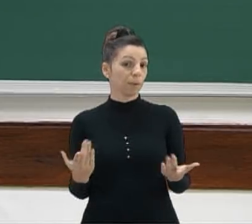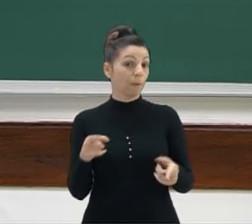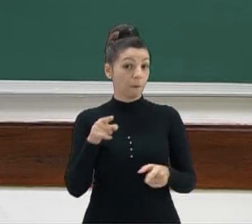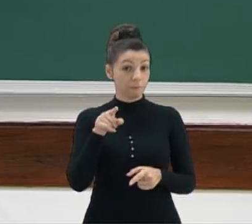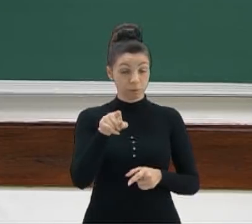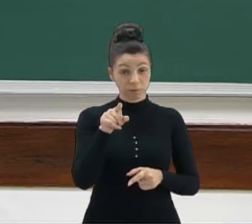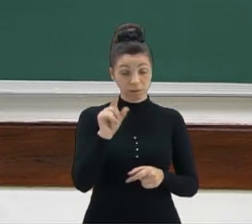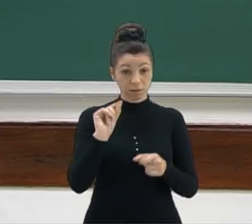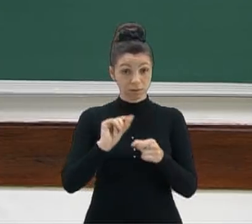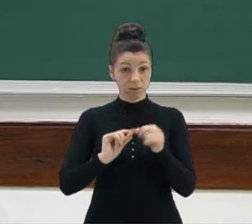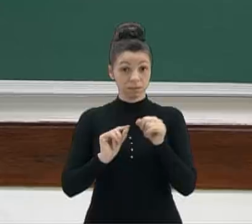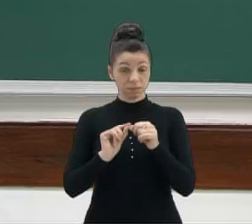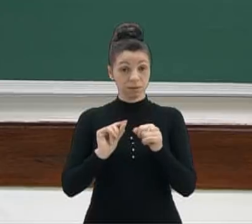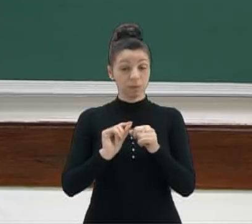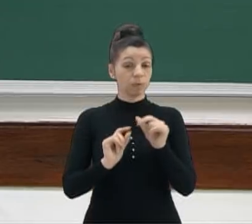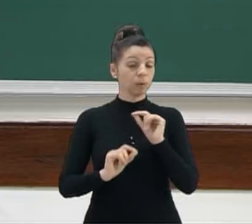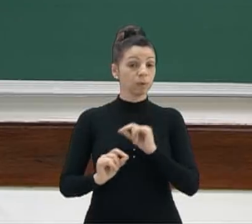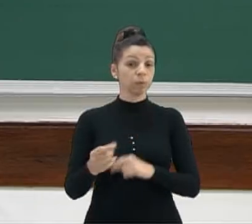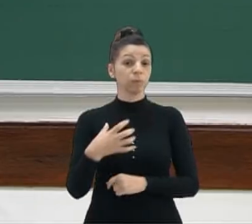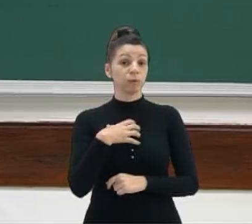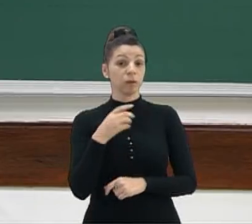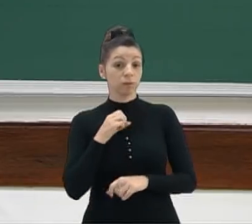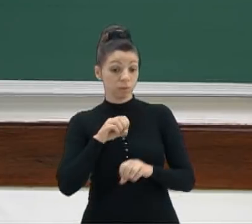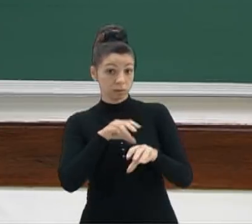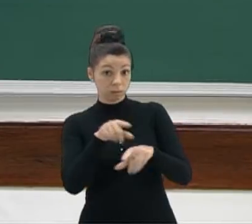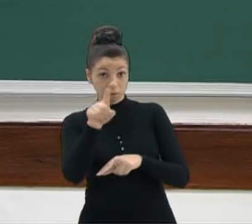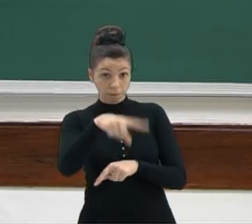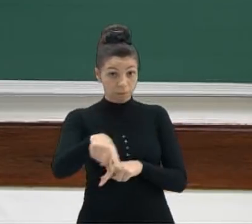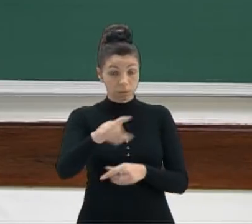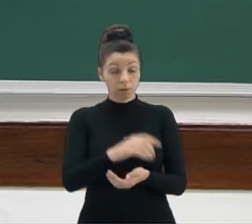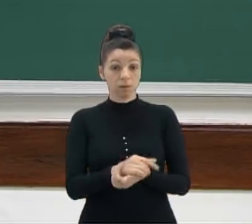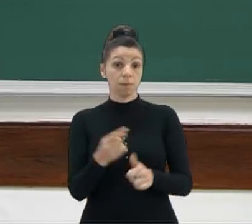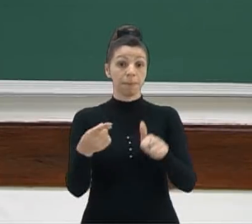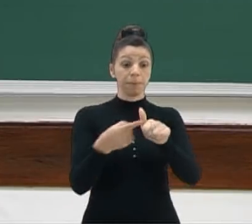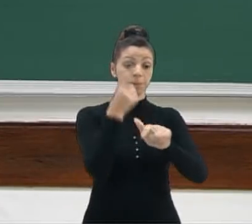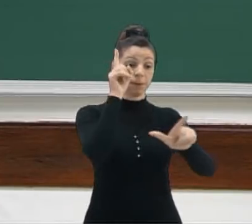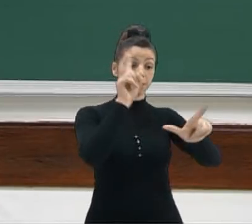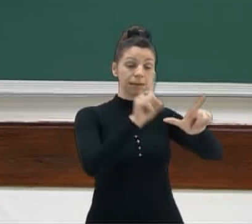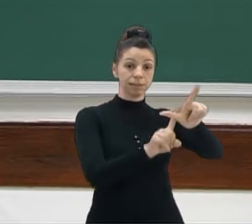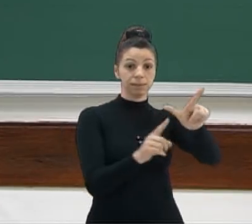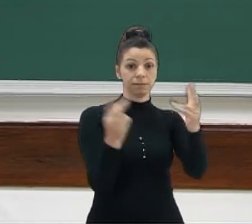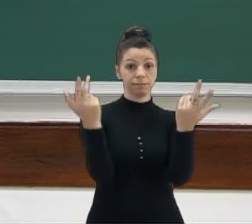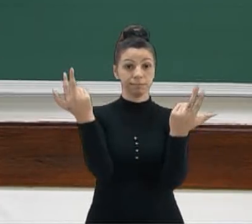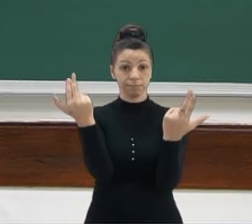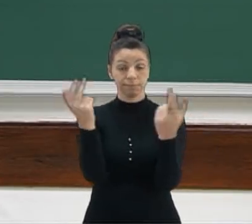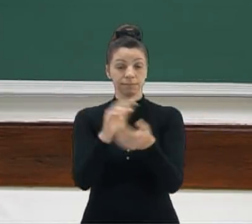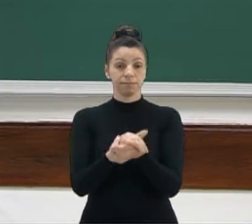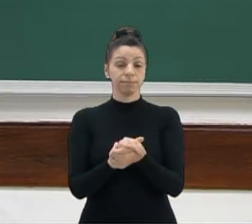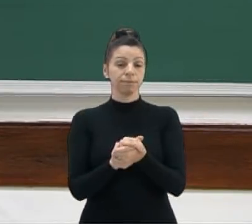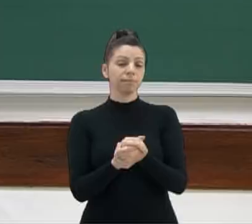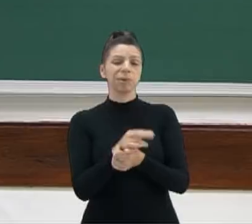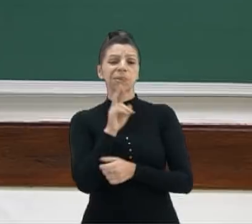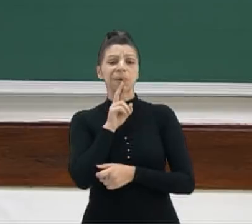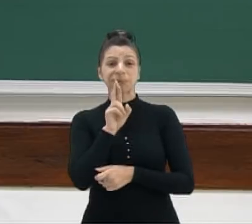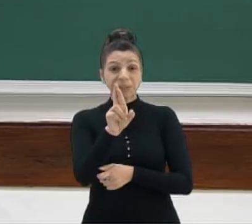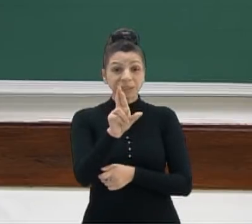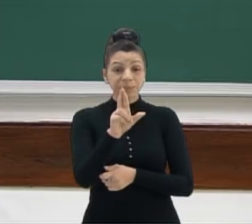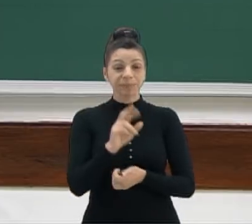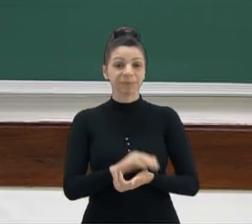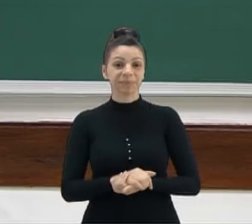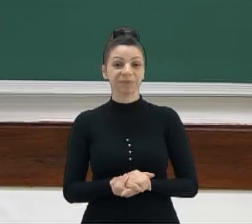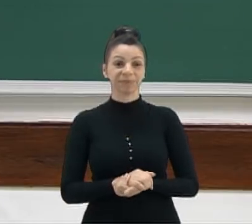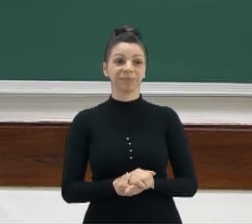Se vocês fizeram do jeitinho que eu falei, pegaram primeiro as letras que são iguais, qual foi o resultado? Olha